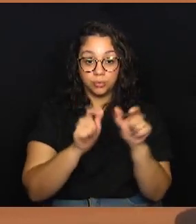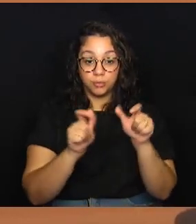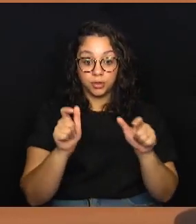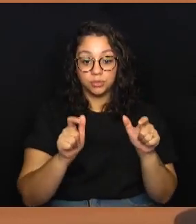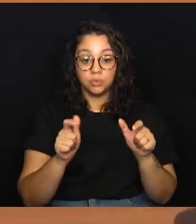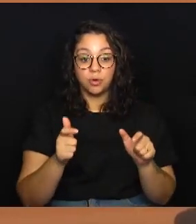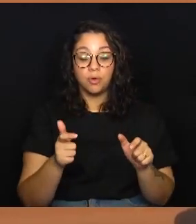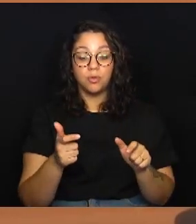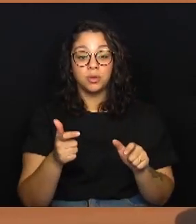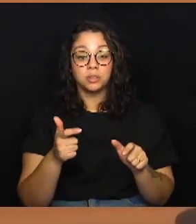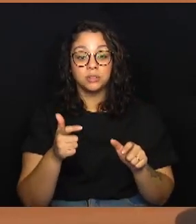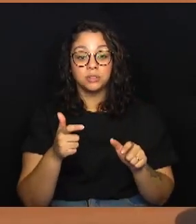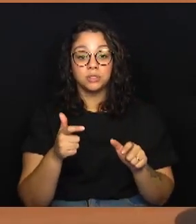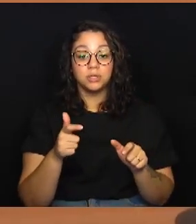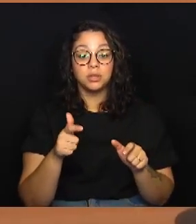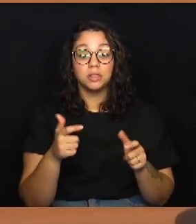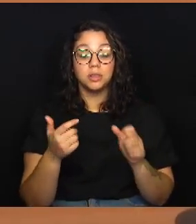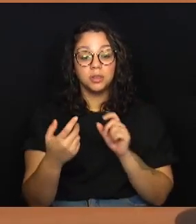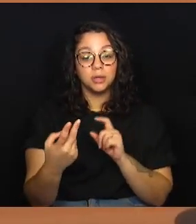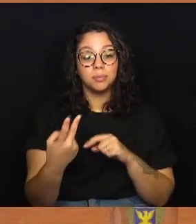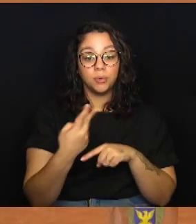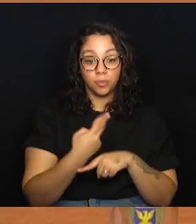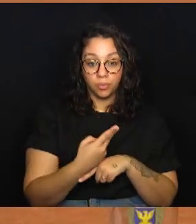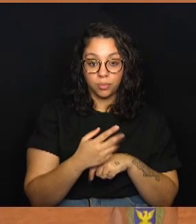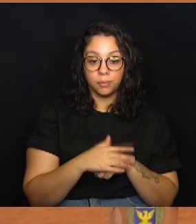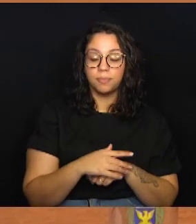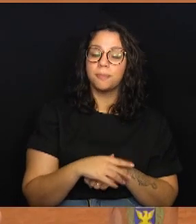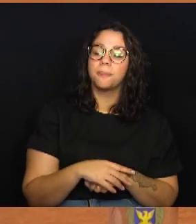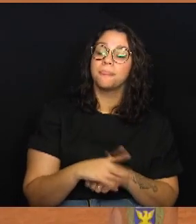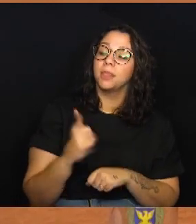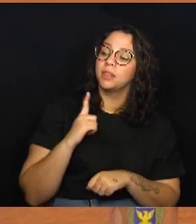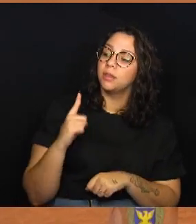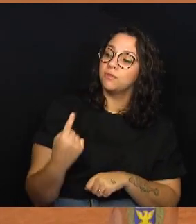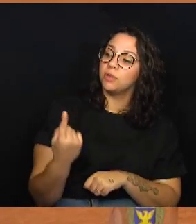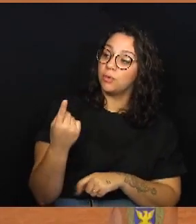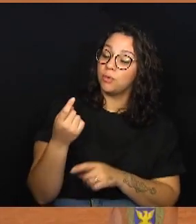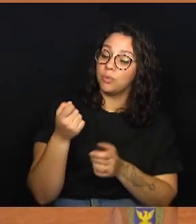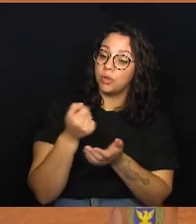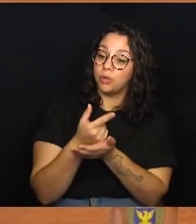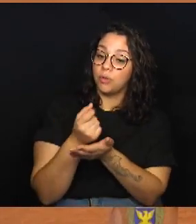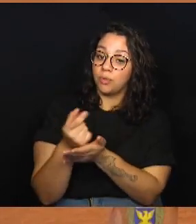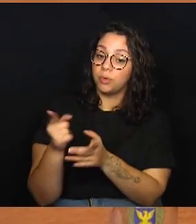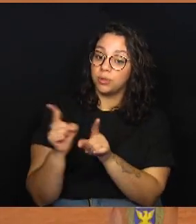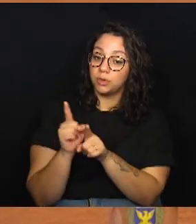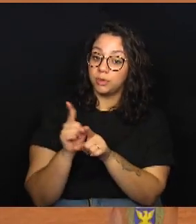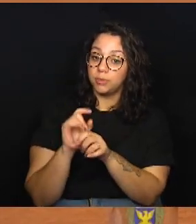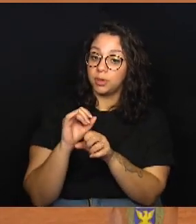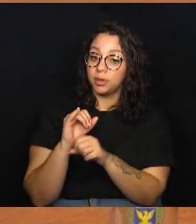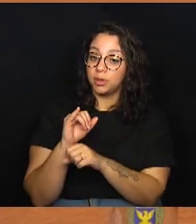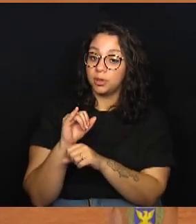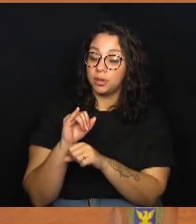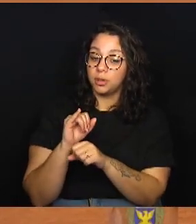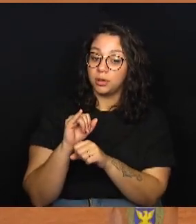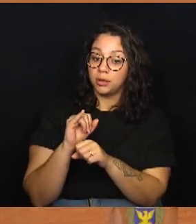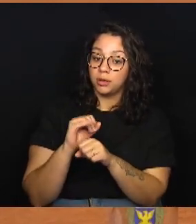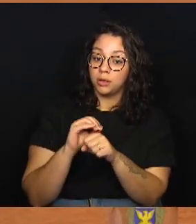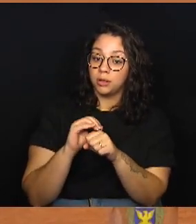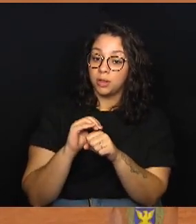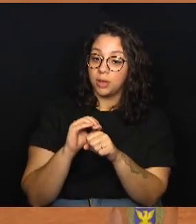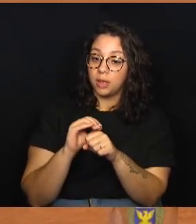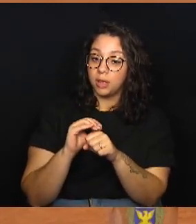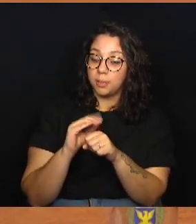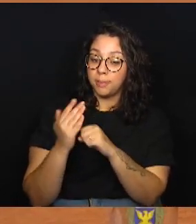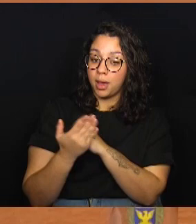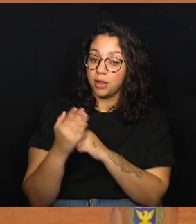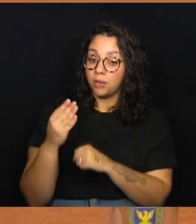com os munícipes que procuram a pasta esta semana um consumidor da cidade de Campinas e munícipe ali do